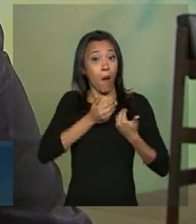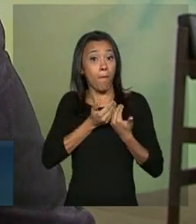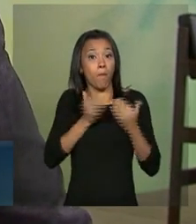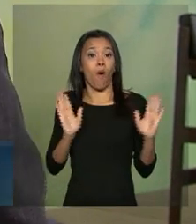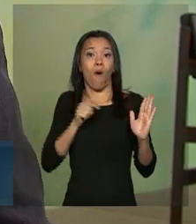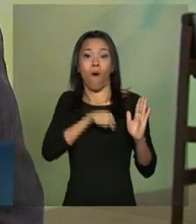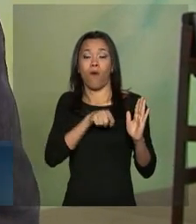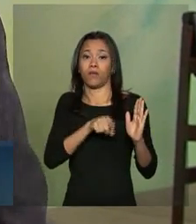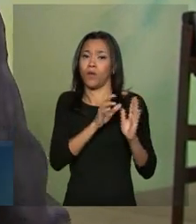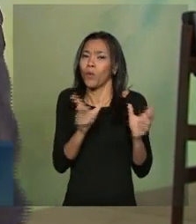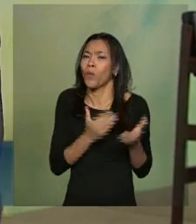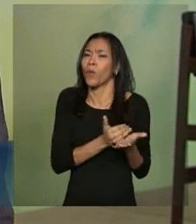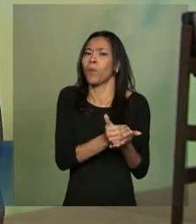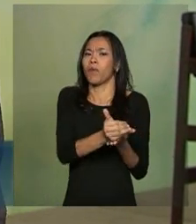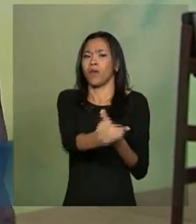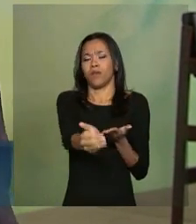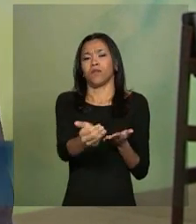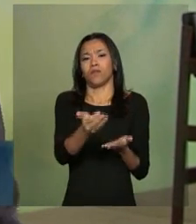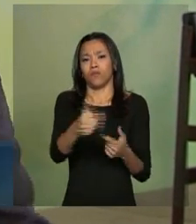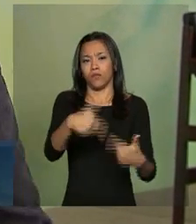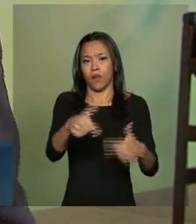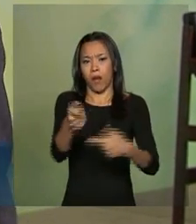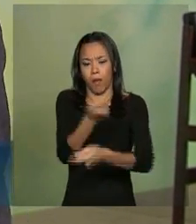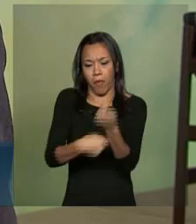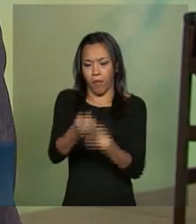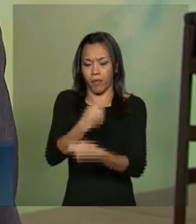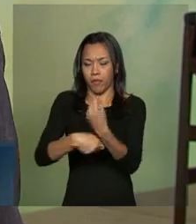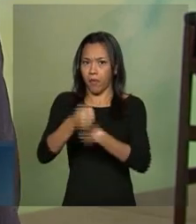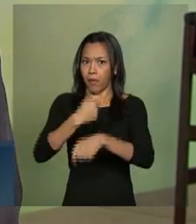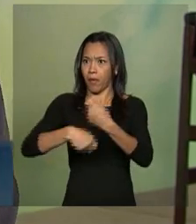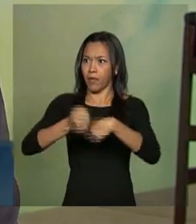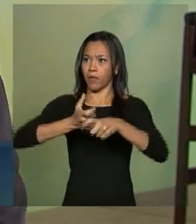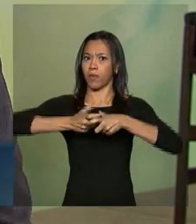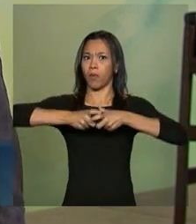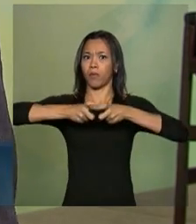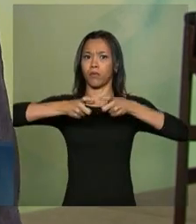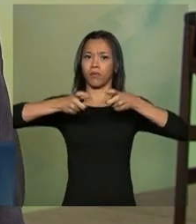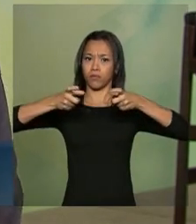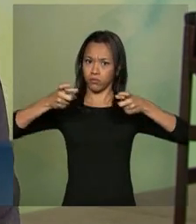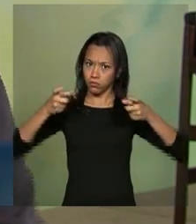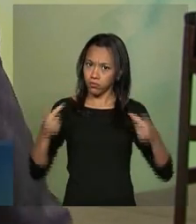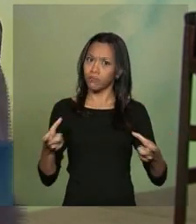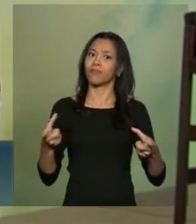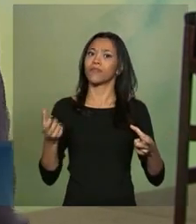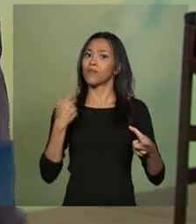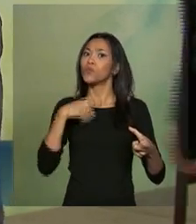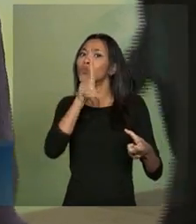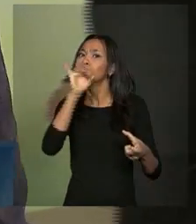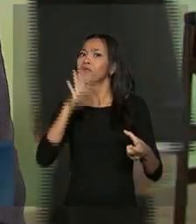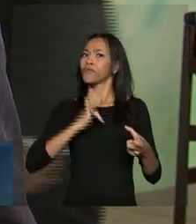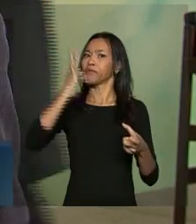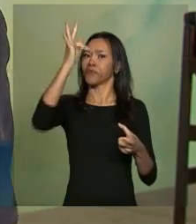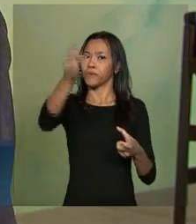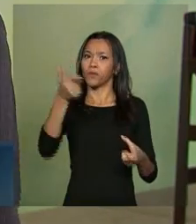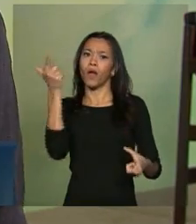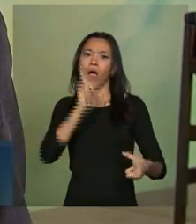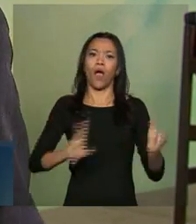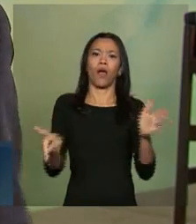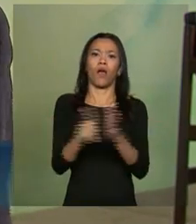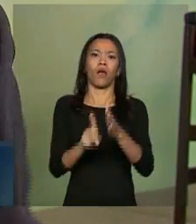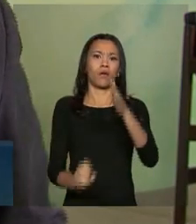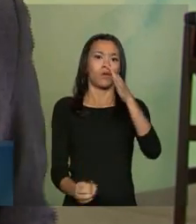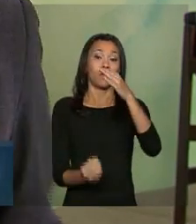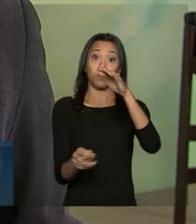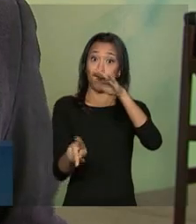de entrada, né, um início para um grande empreendimento, para um grande empreendedor, quem sabe, um dia se tornar aí dono de uma empresa, de uma